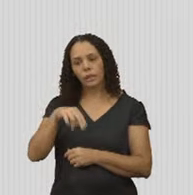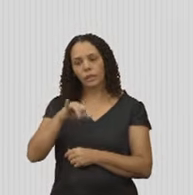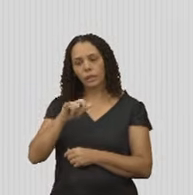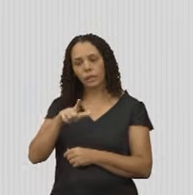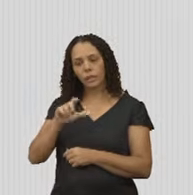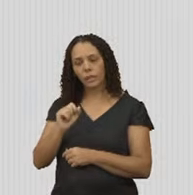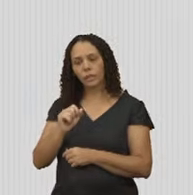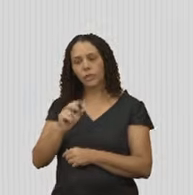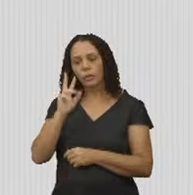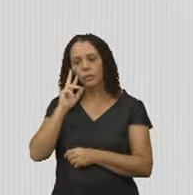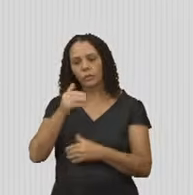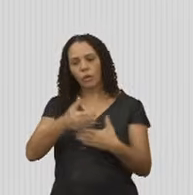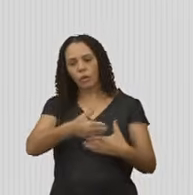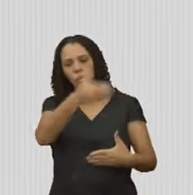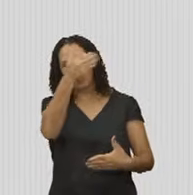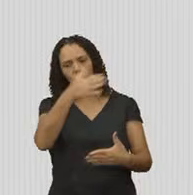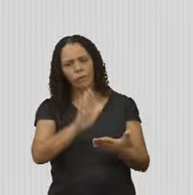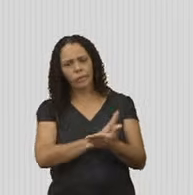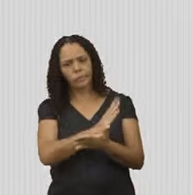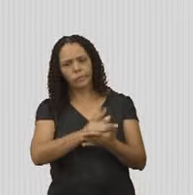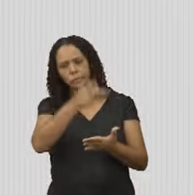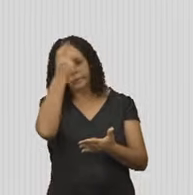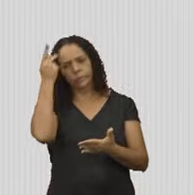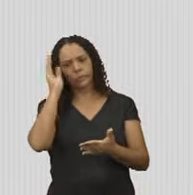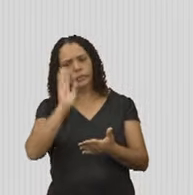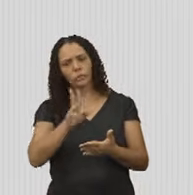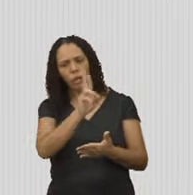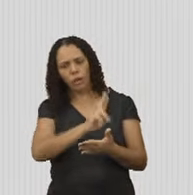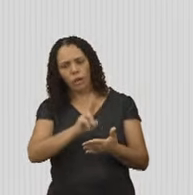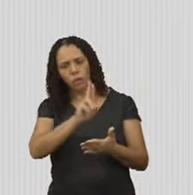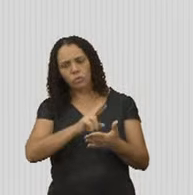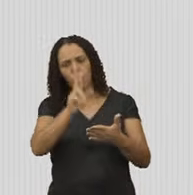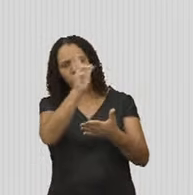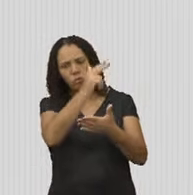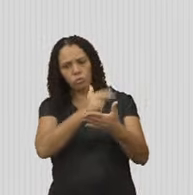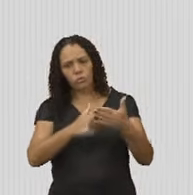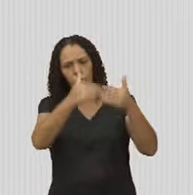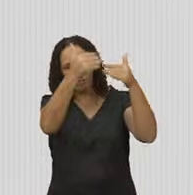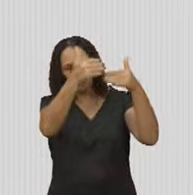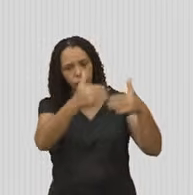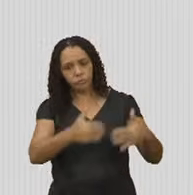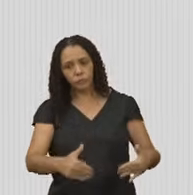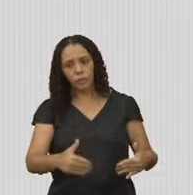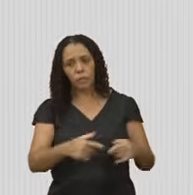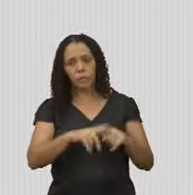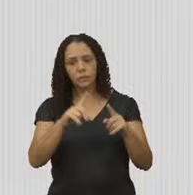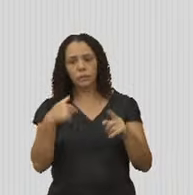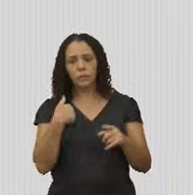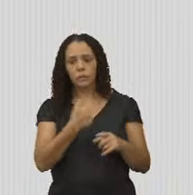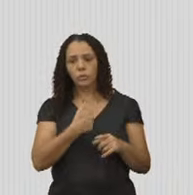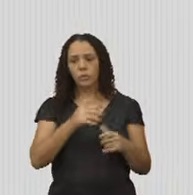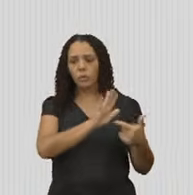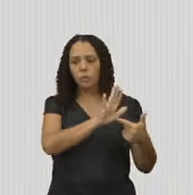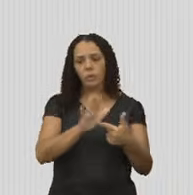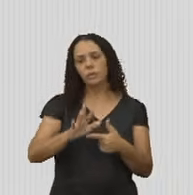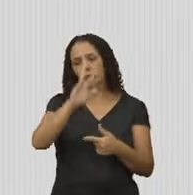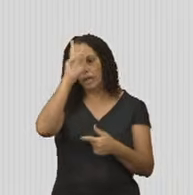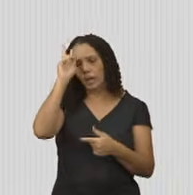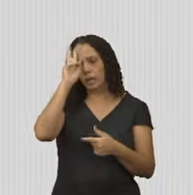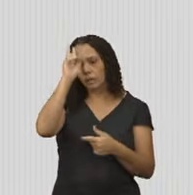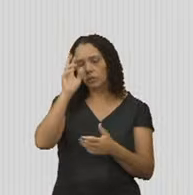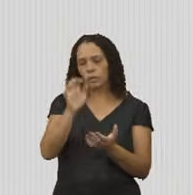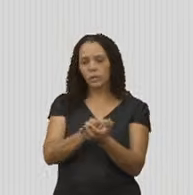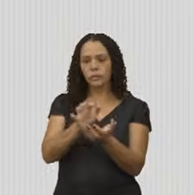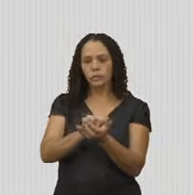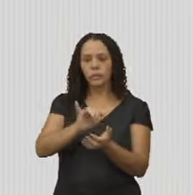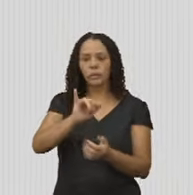alguns grafites já foram lá e já usaram aquele muro, mas que a gente possa estampar ali, talvez uma história de Jacareí, talvez até mesmo no